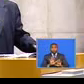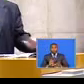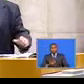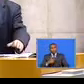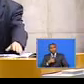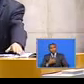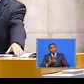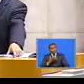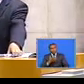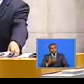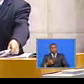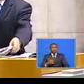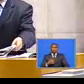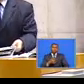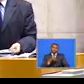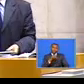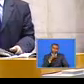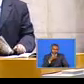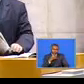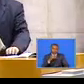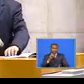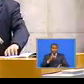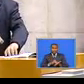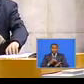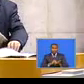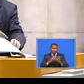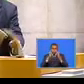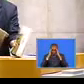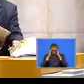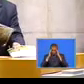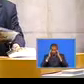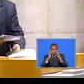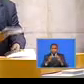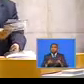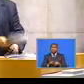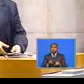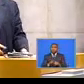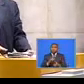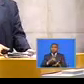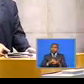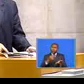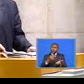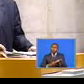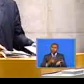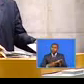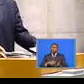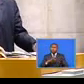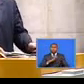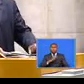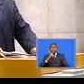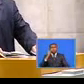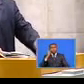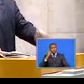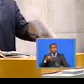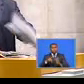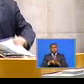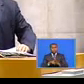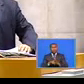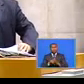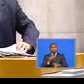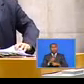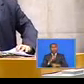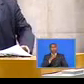queria aqui lamentar o desleixo, o desrespeito, a falta de compromisso com a cidade de São Paulo, da gestão do prefeito